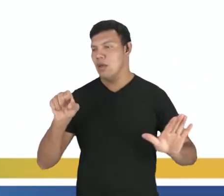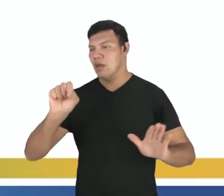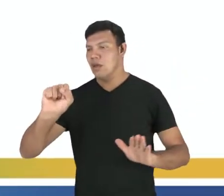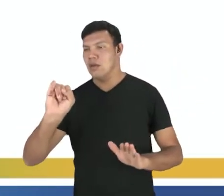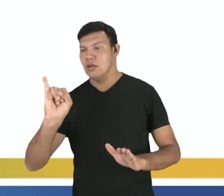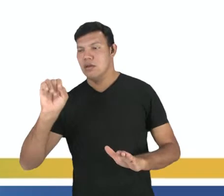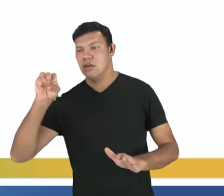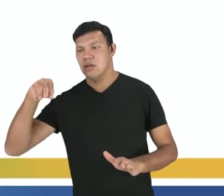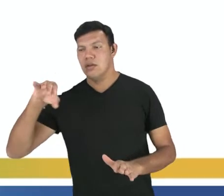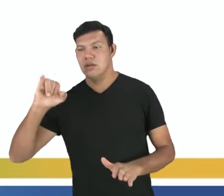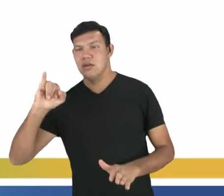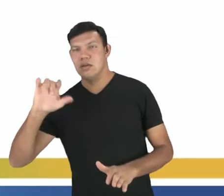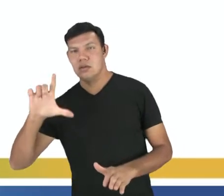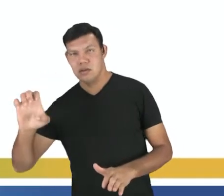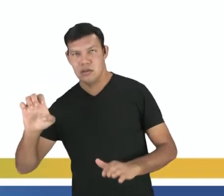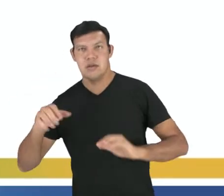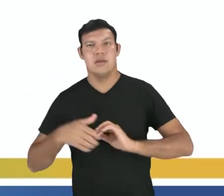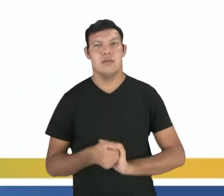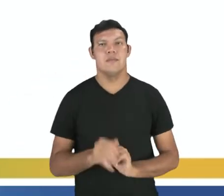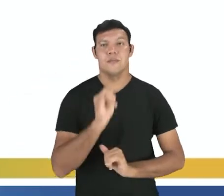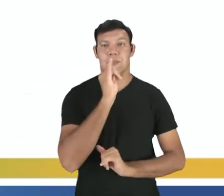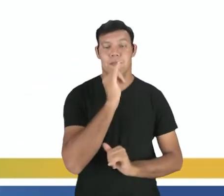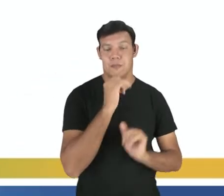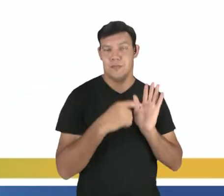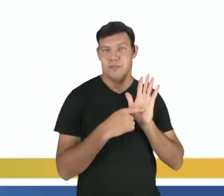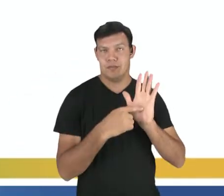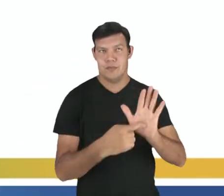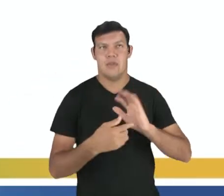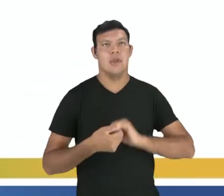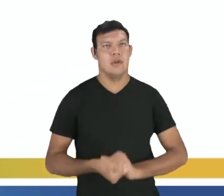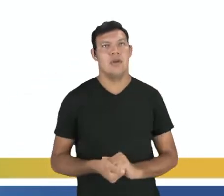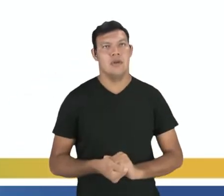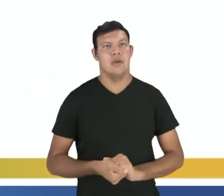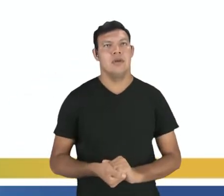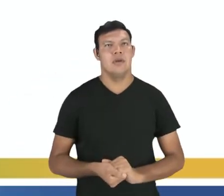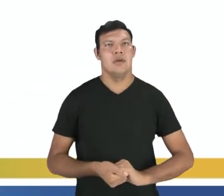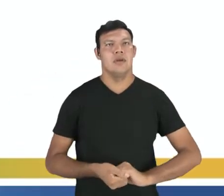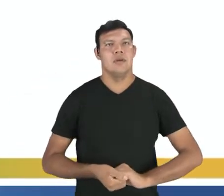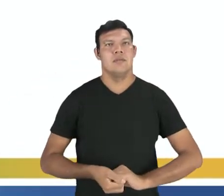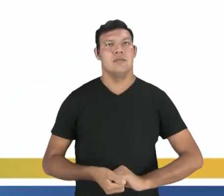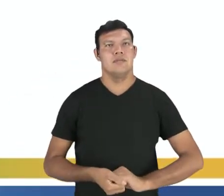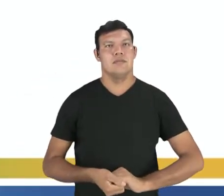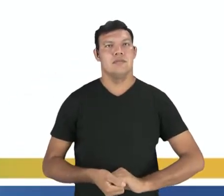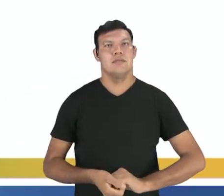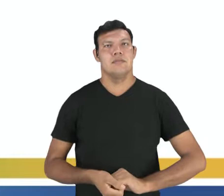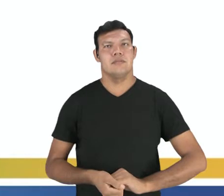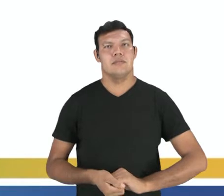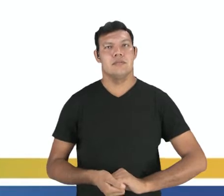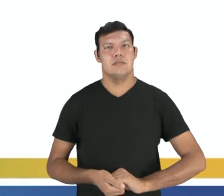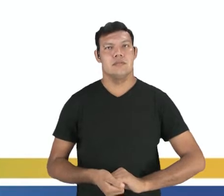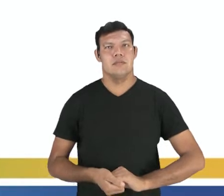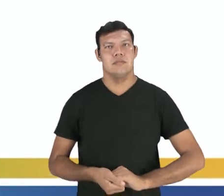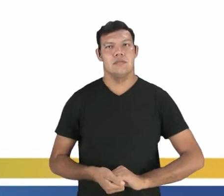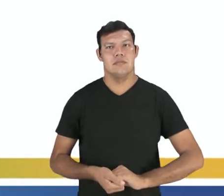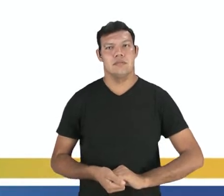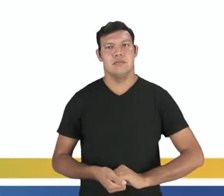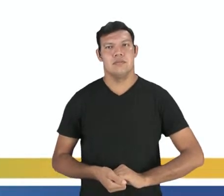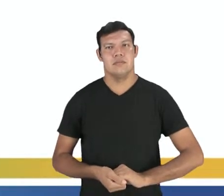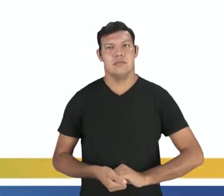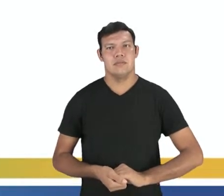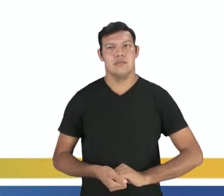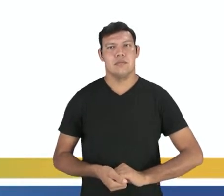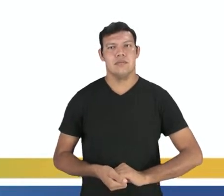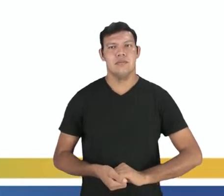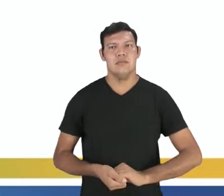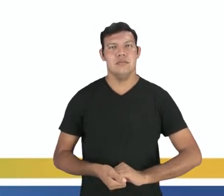metáfora. E aí nós temos exemplos. Life is like a game. Sometimes you